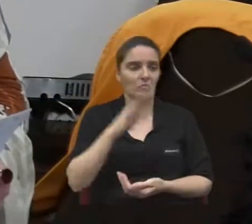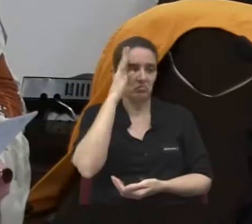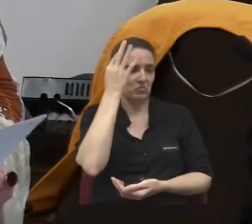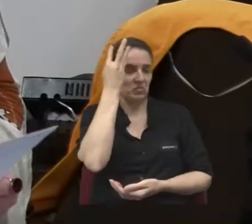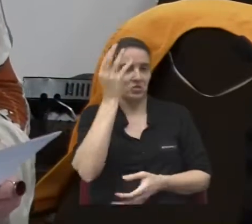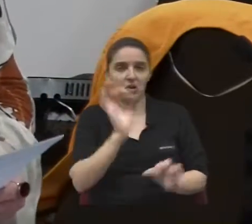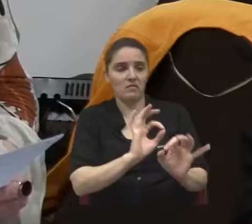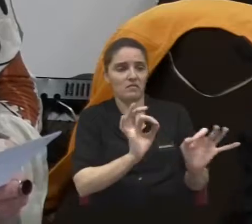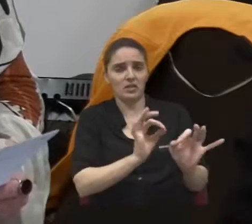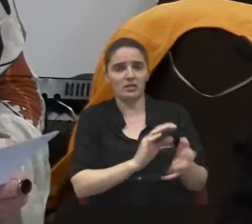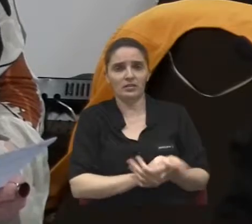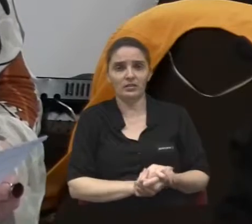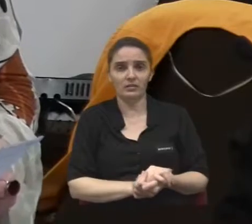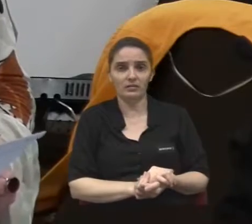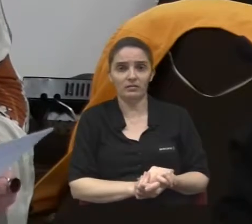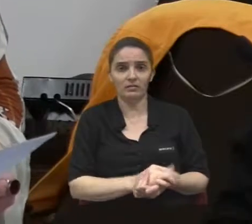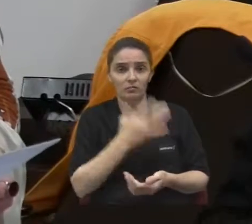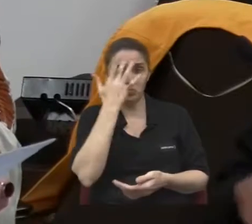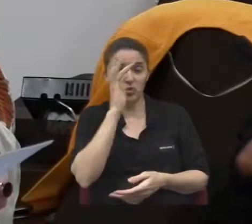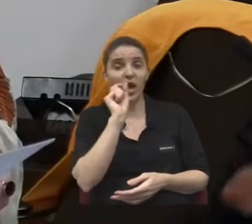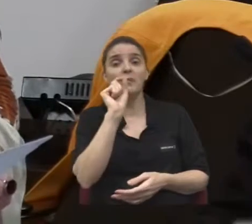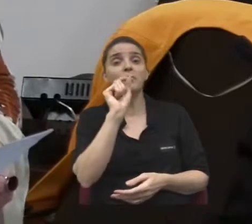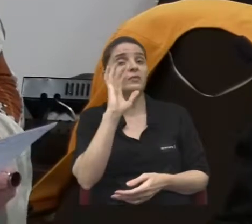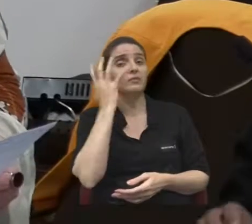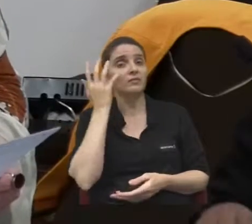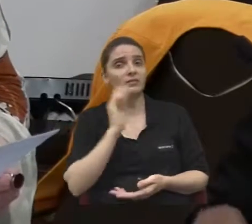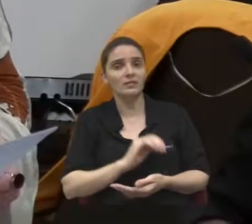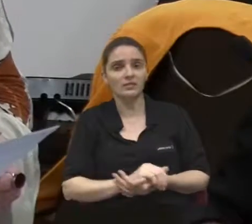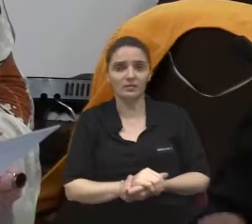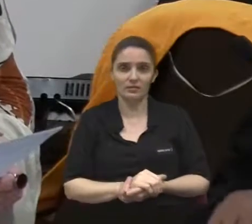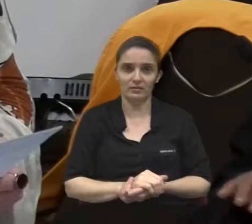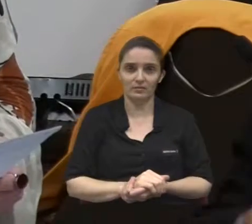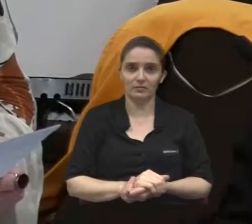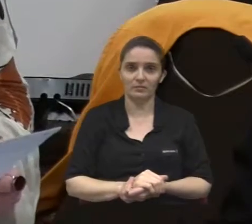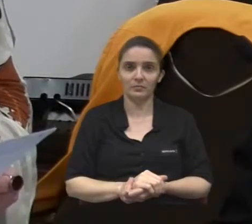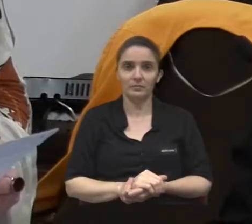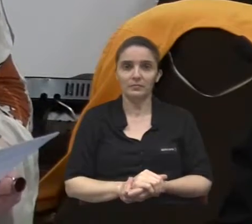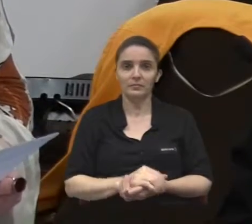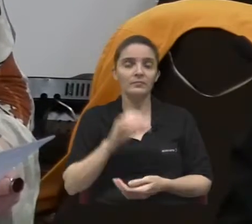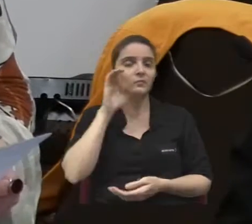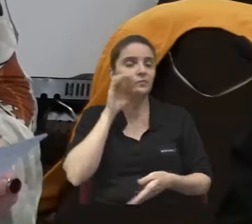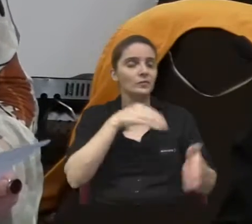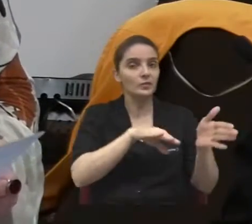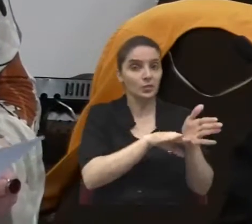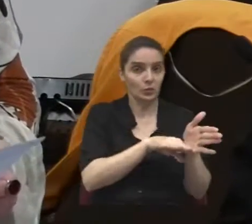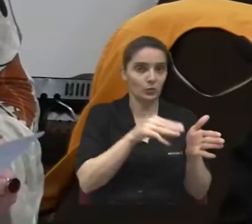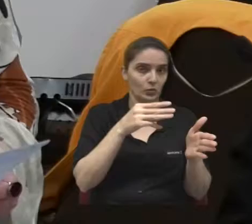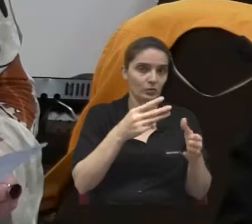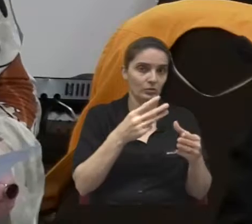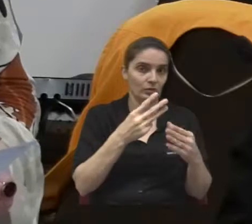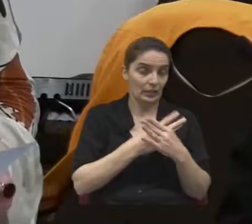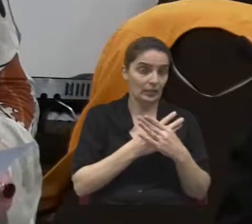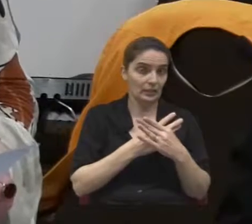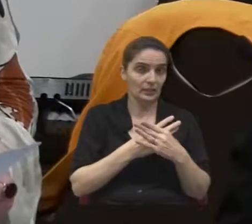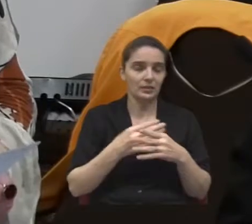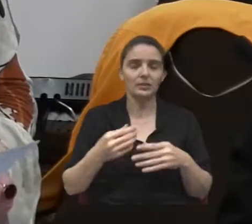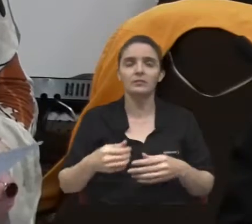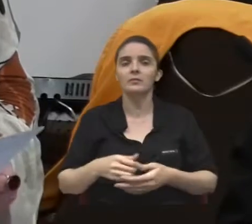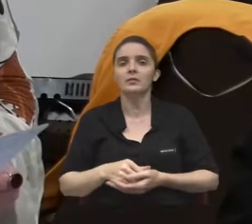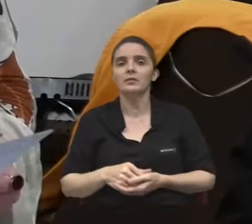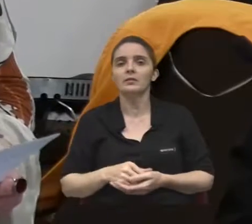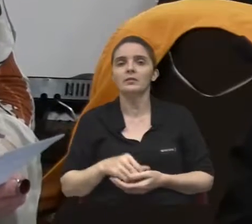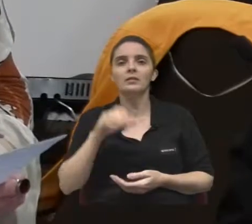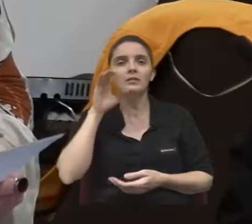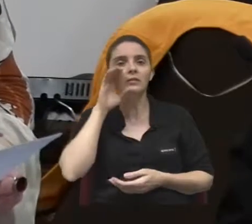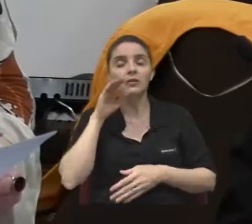nem sabe o que está acontecendo. Quando eu cheguei nessa Câmara Municipal, antes da primeira sessão, eu procurei o gabinete do Mário.